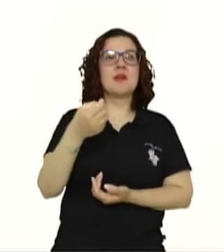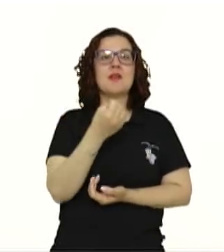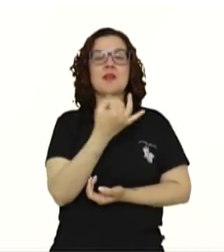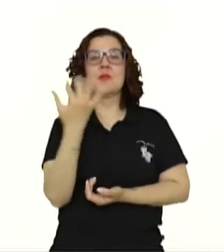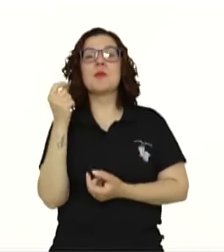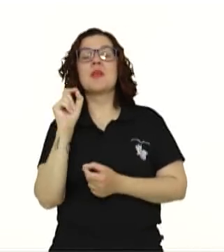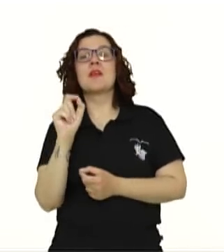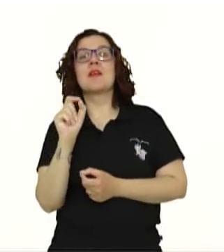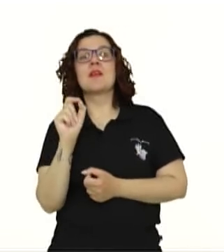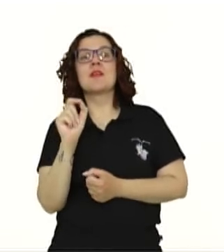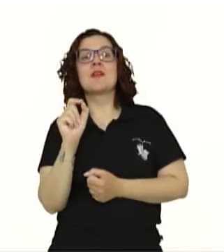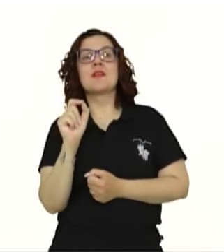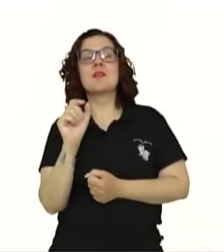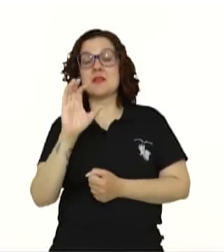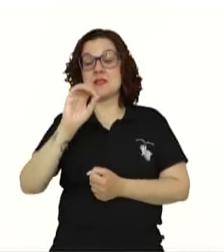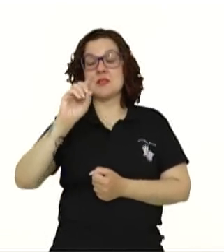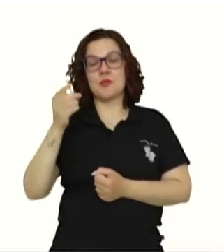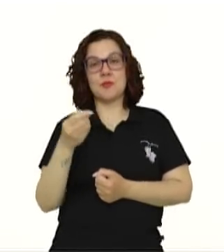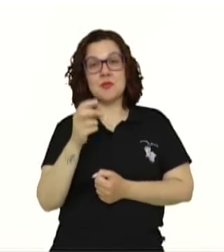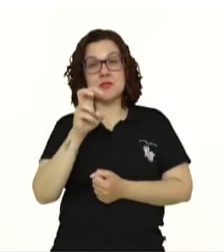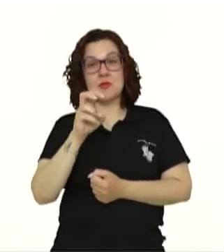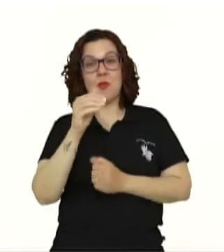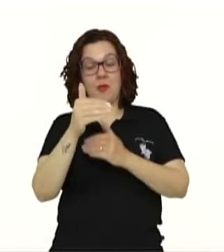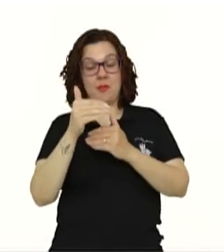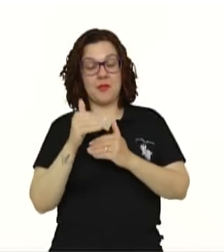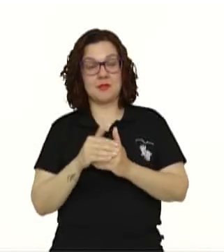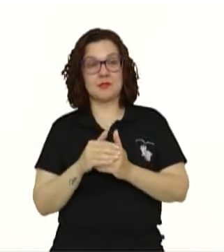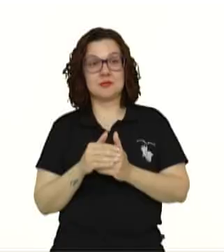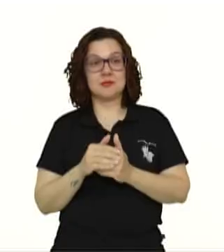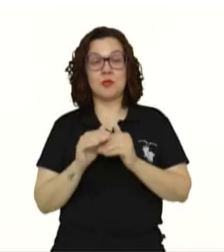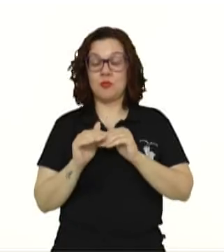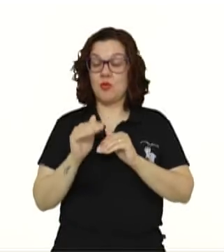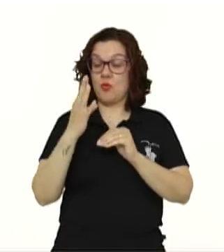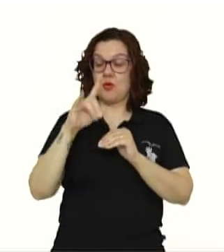pulou o quê? Meio metro a menos, 4,5 metros.